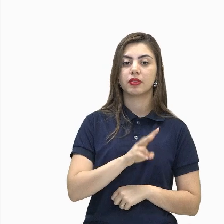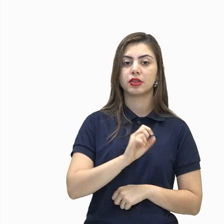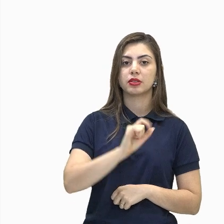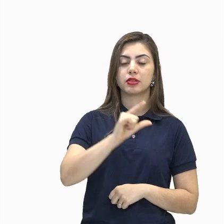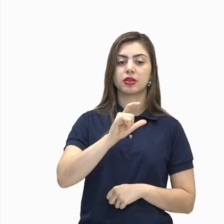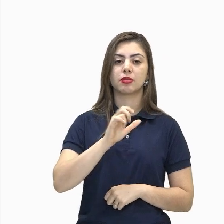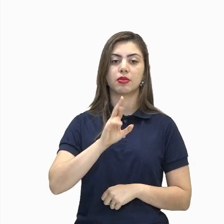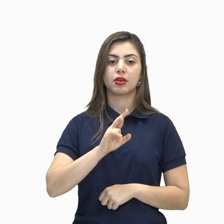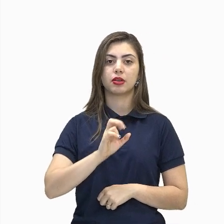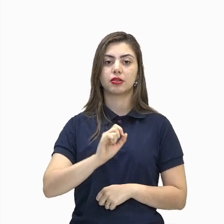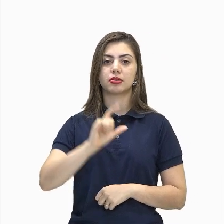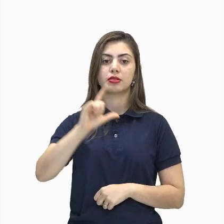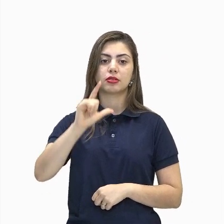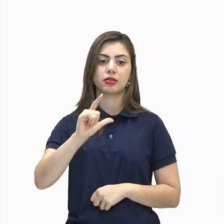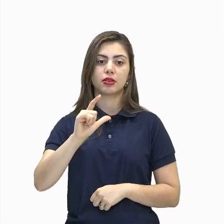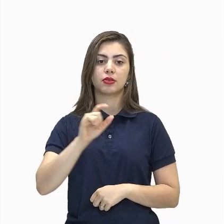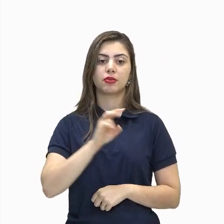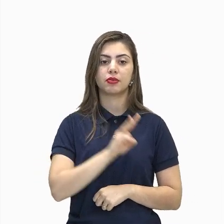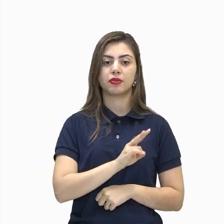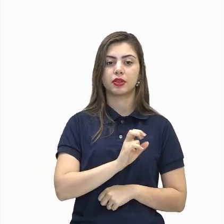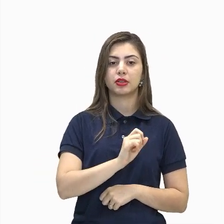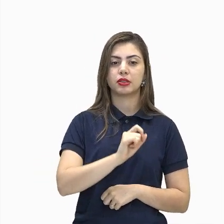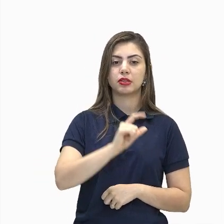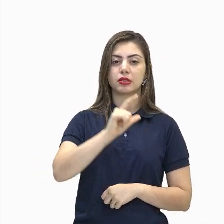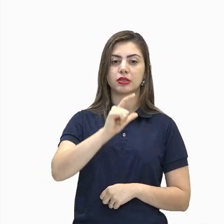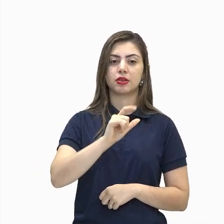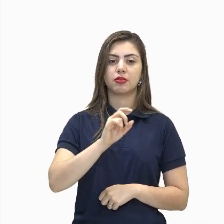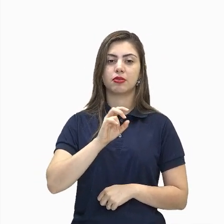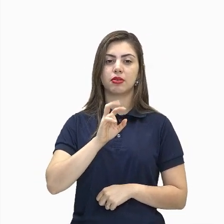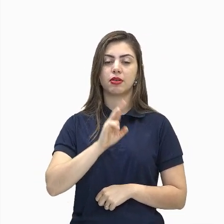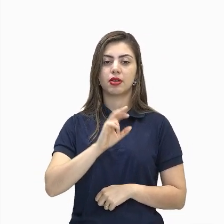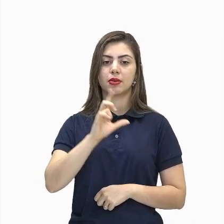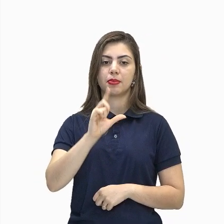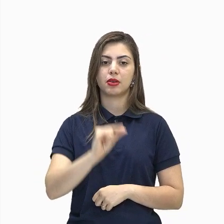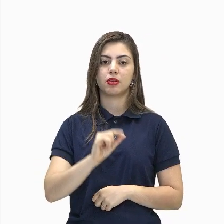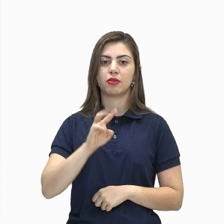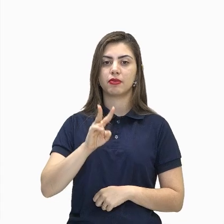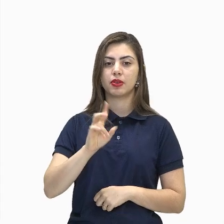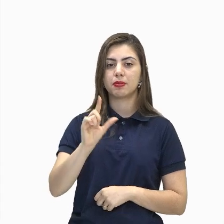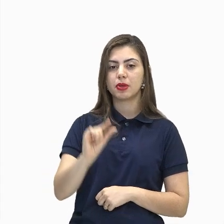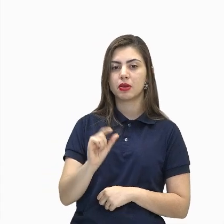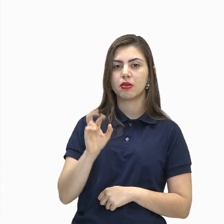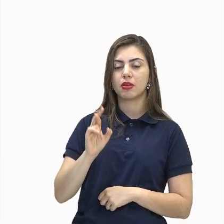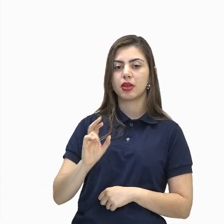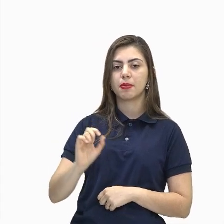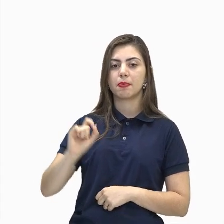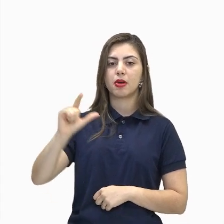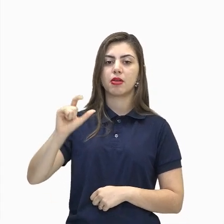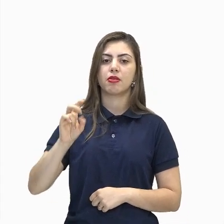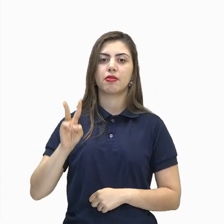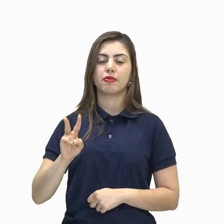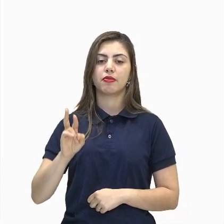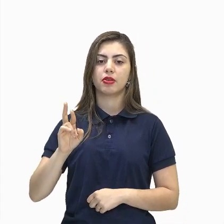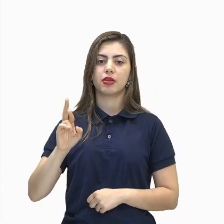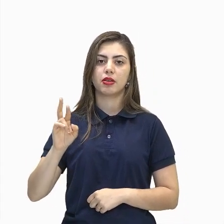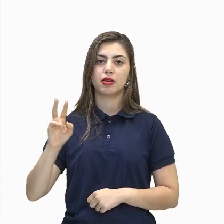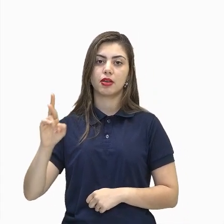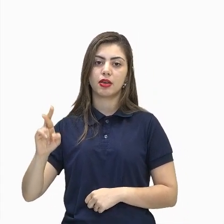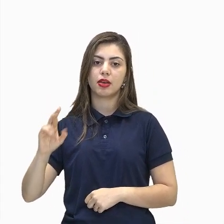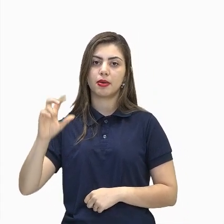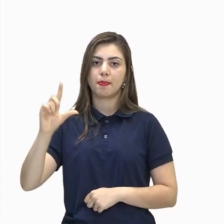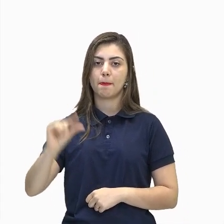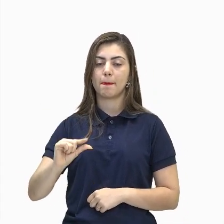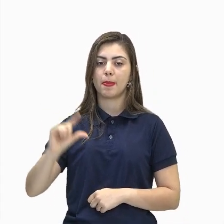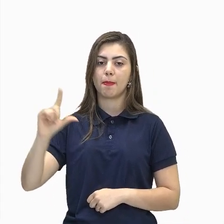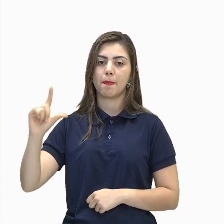Rzão, Vzão, Rzinho, Vzinho, Rzão e Vzinho, Rzinho, tanto de um